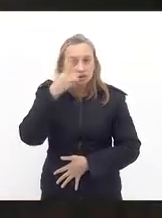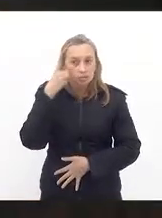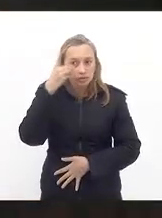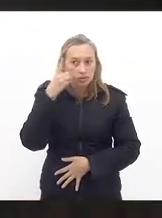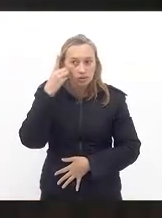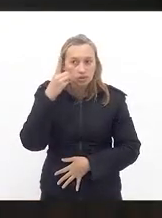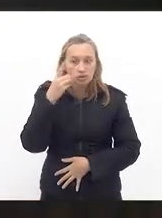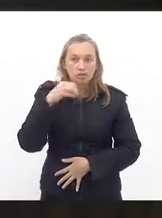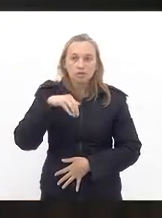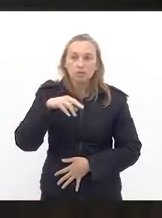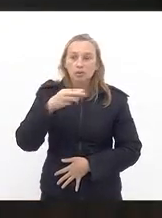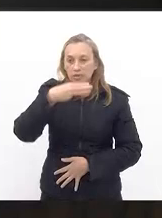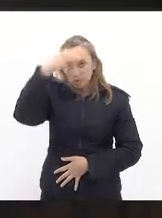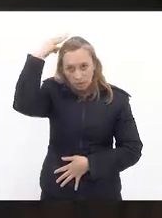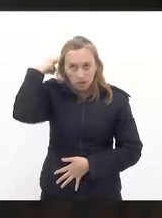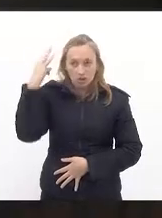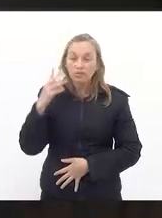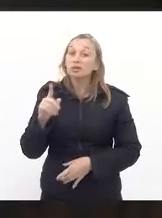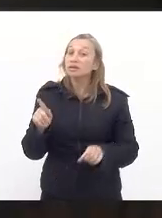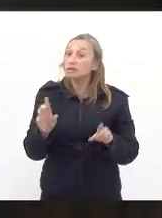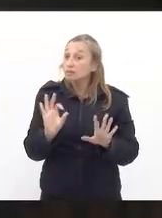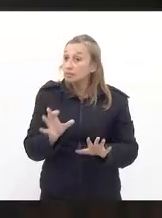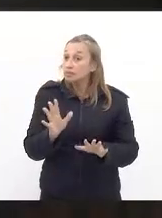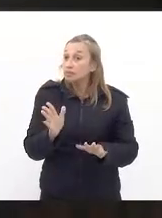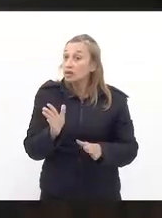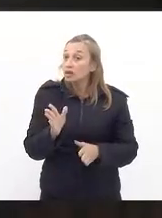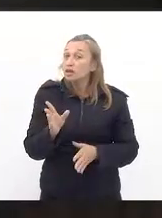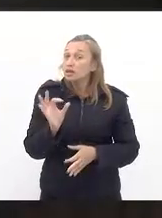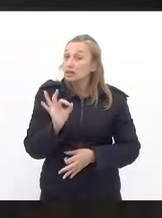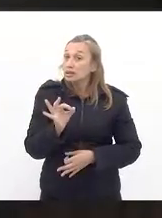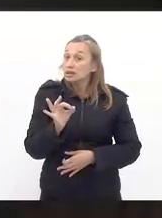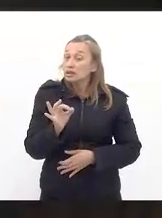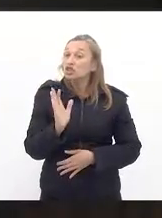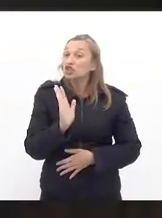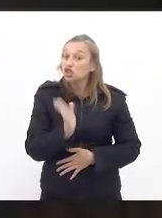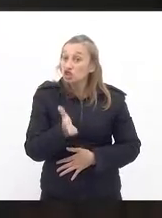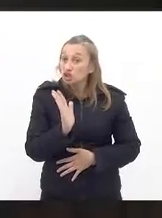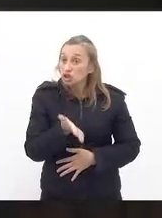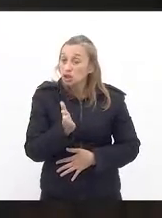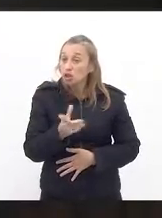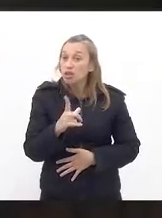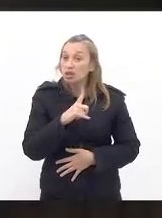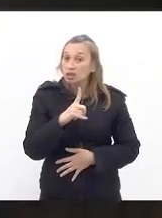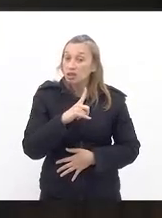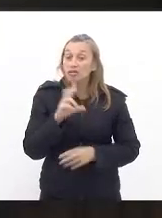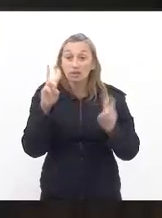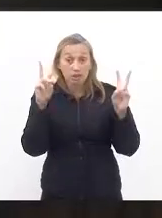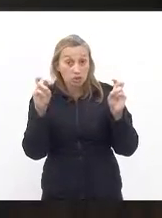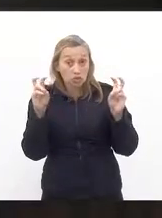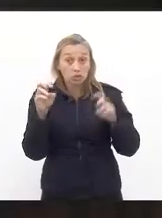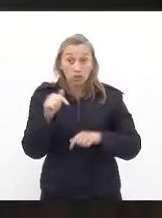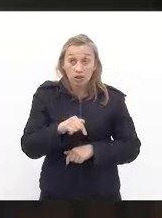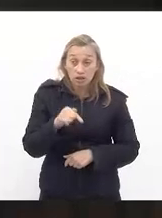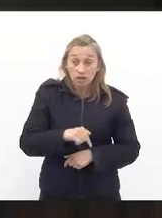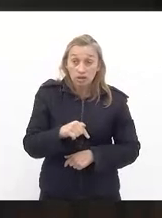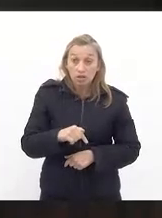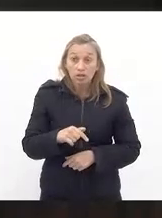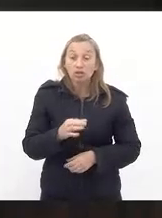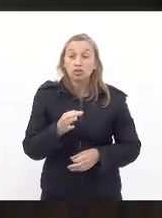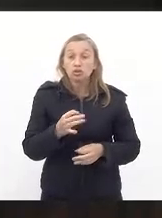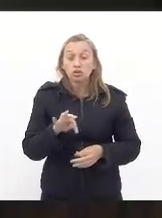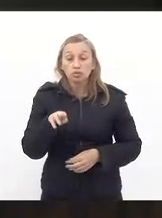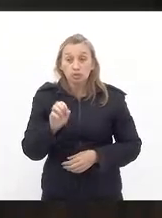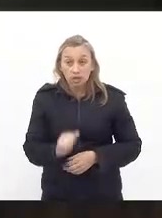deputado Márcio Pacheco Inclusive inclusive já que houve essa situação ao a